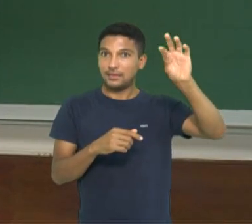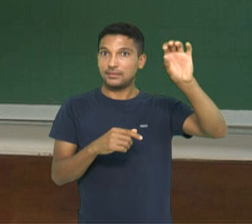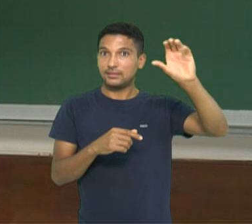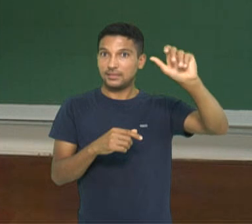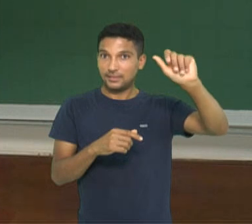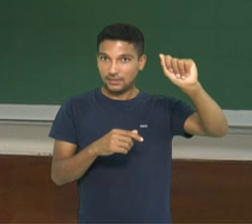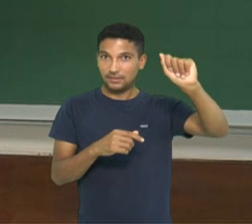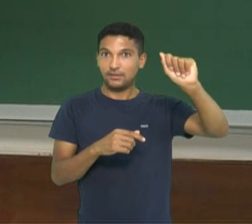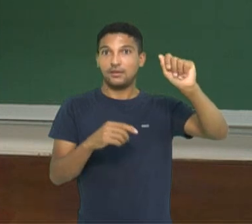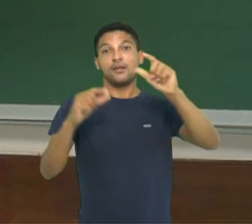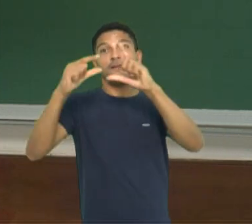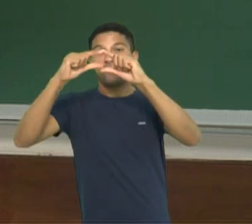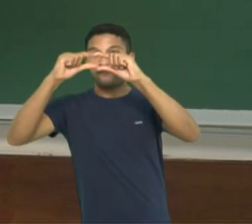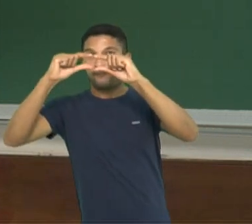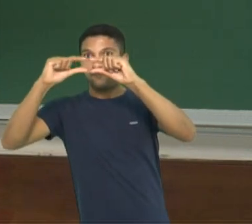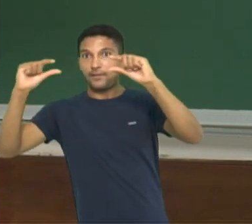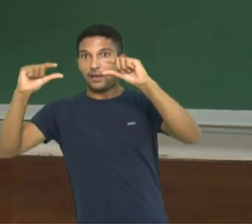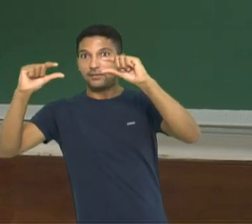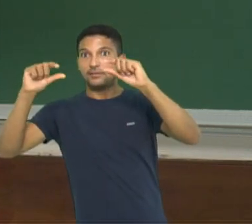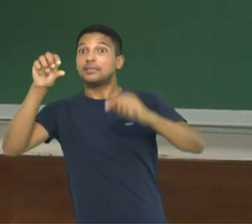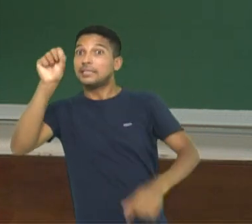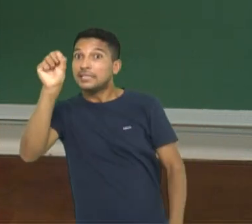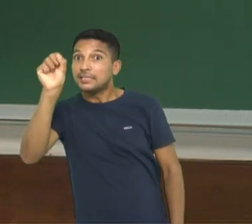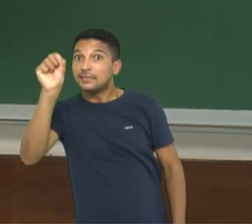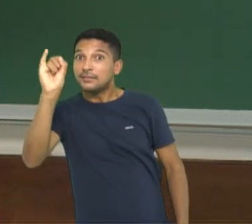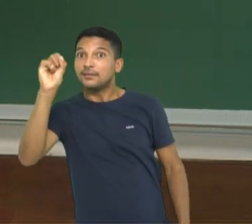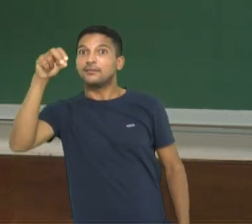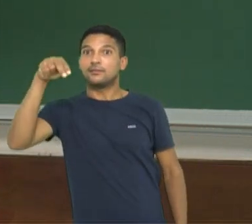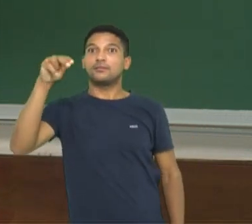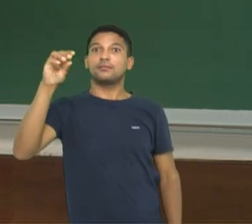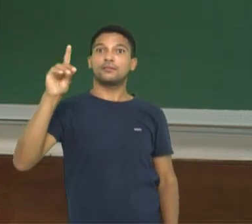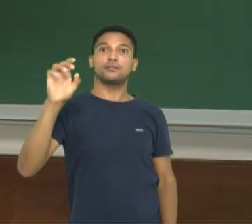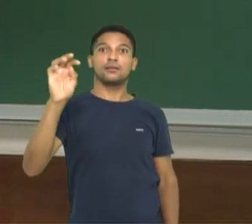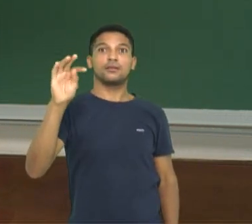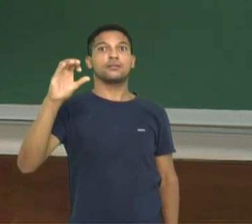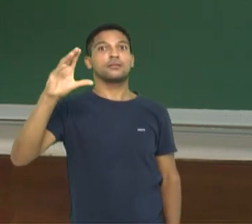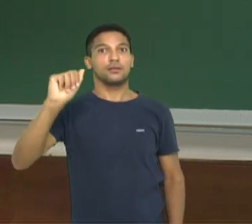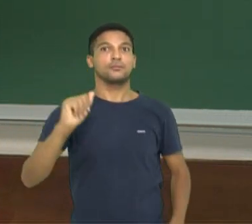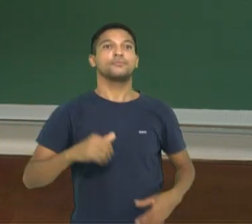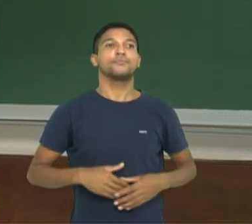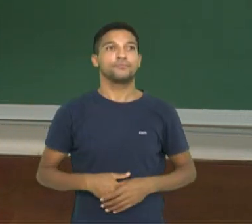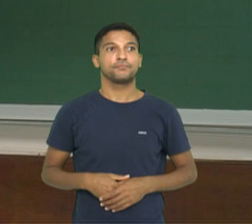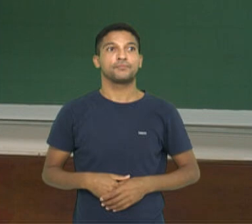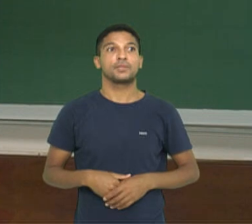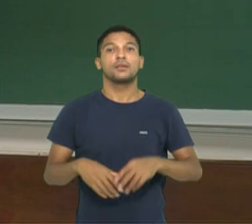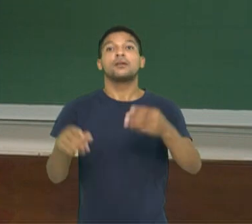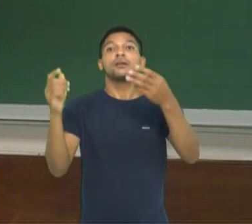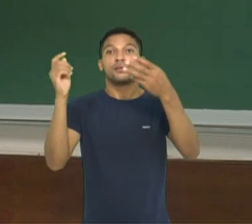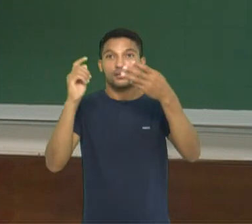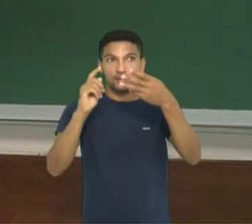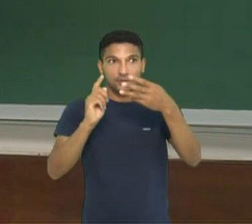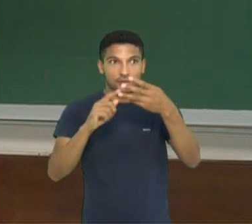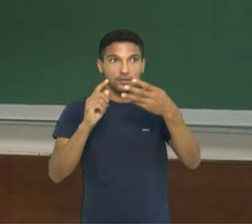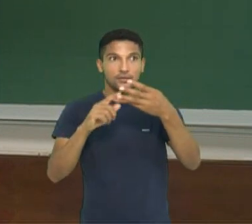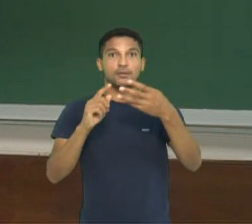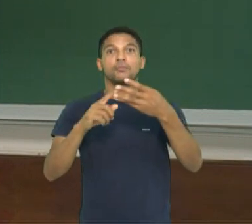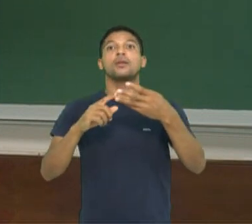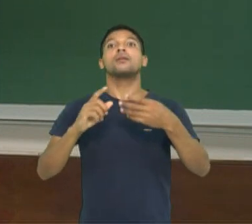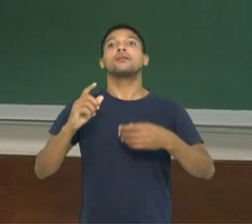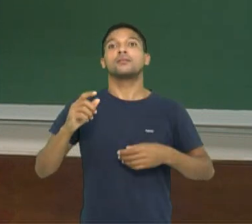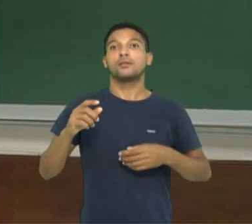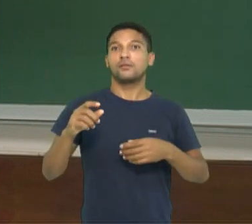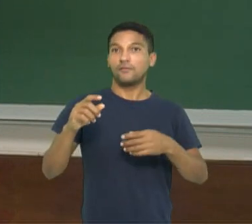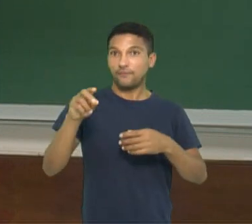uma sindética. E vamos interpretar texto com auxílio de material gráfico diverso, no caso da aula de hoje, em quadrinhos,